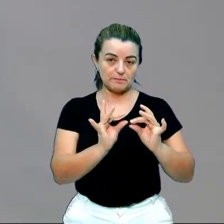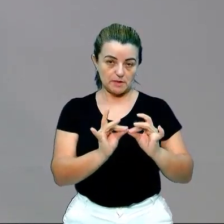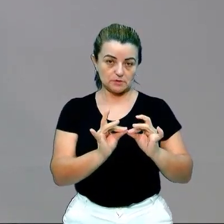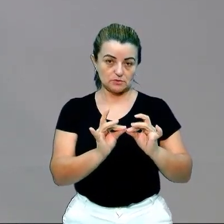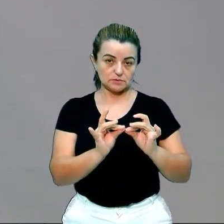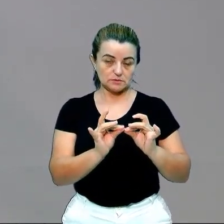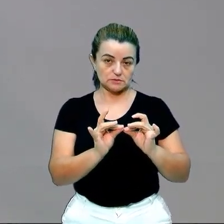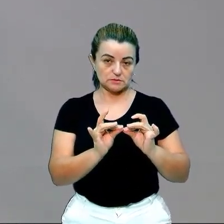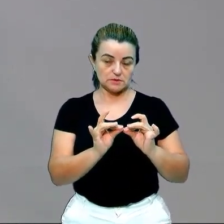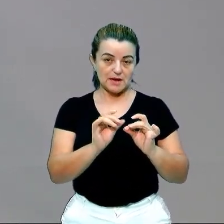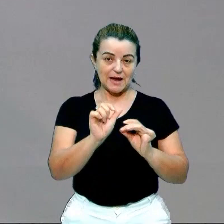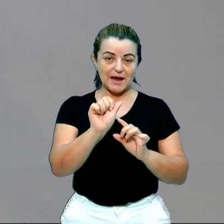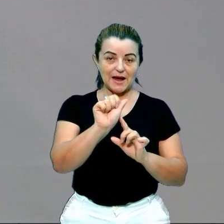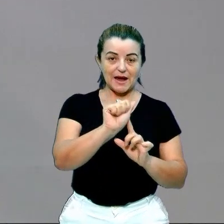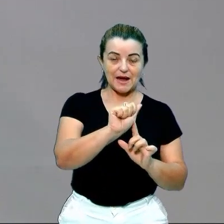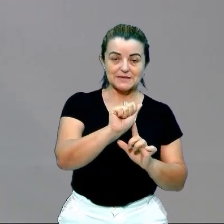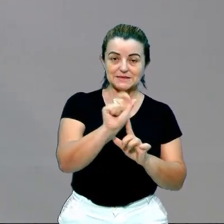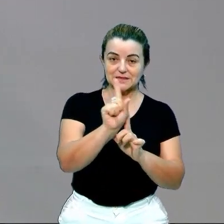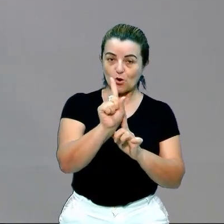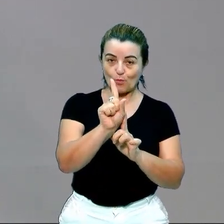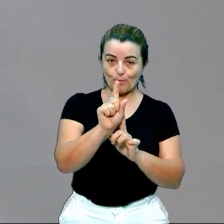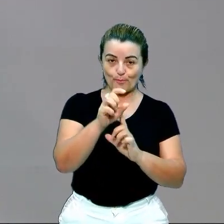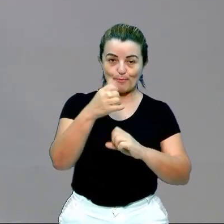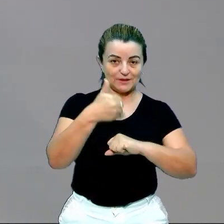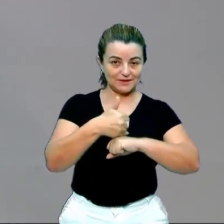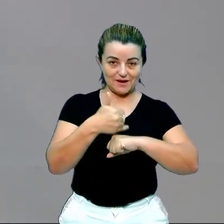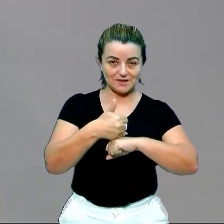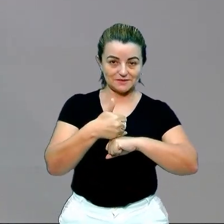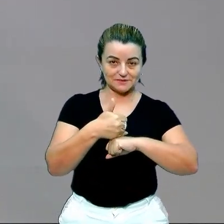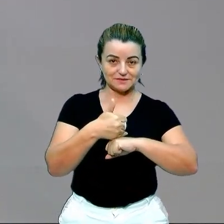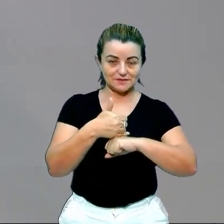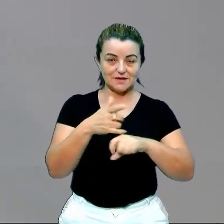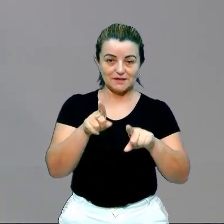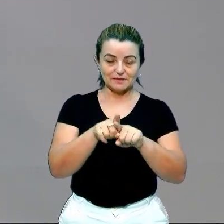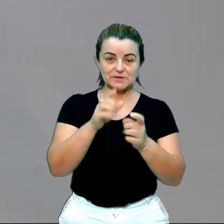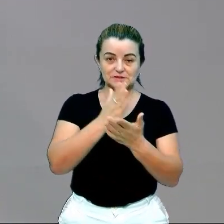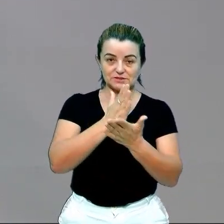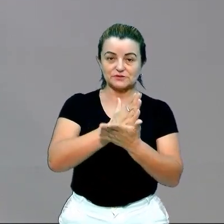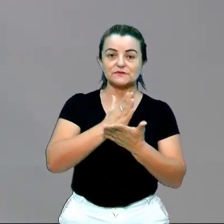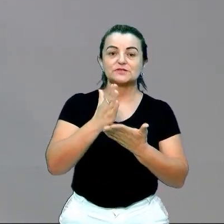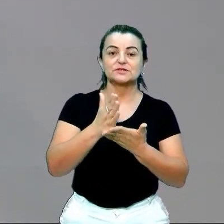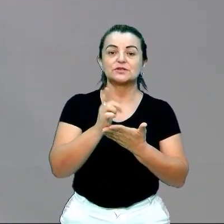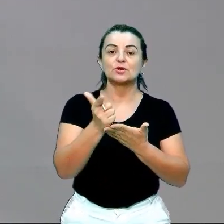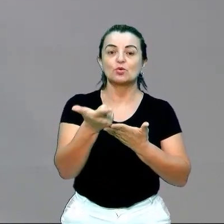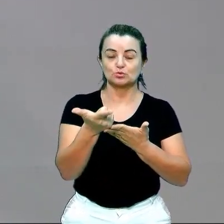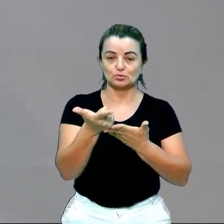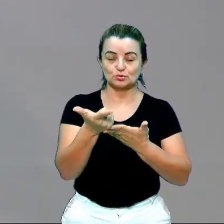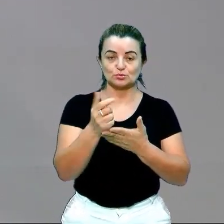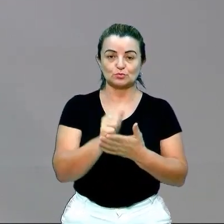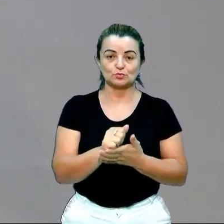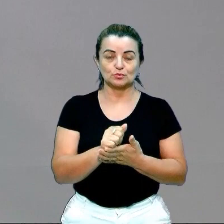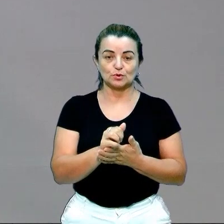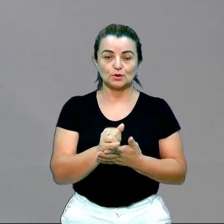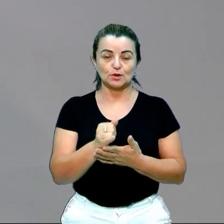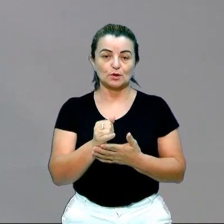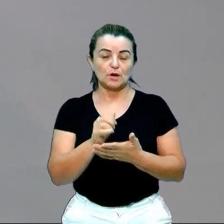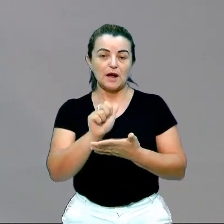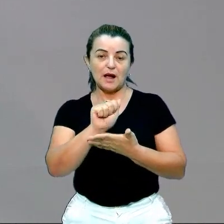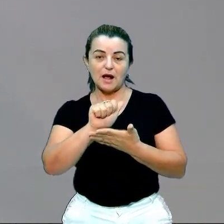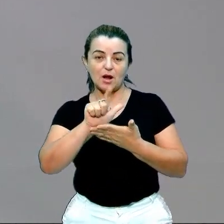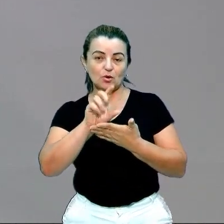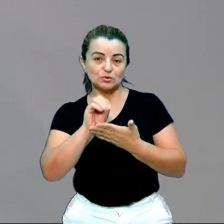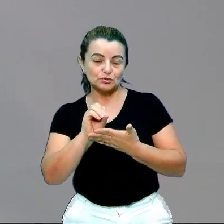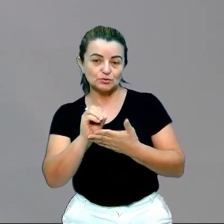de ametais ou não metais, que eles também se subdividem em outros, como, por exemplo, os halogênios,